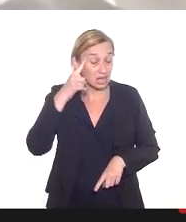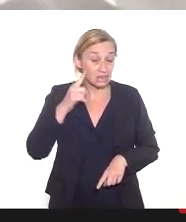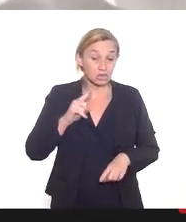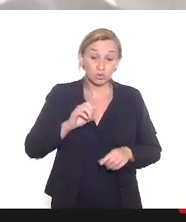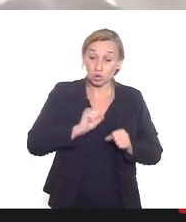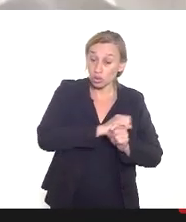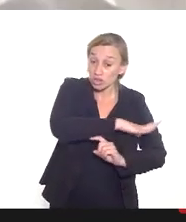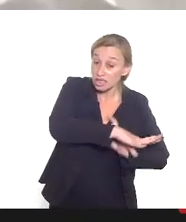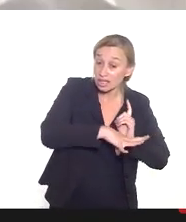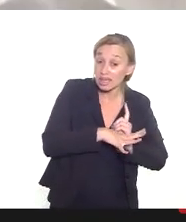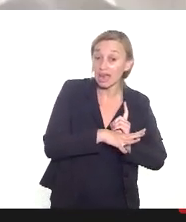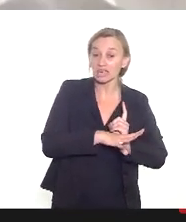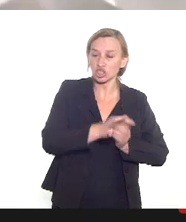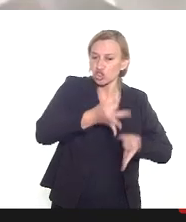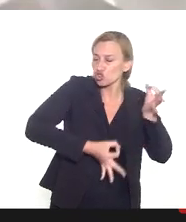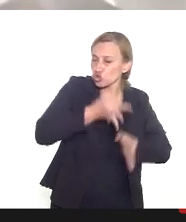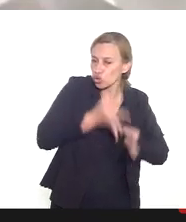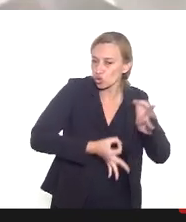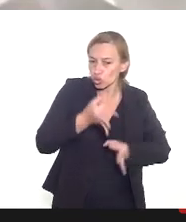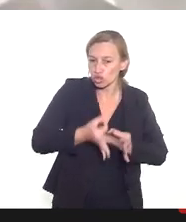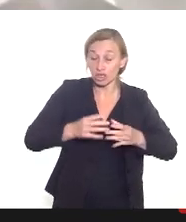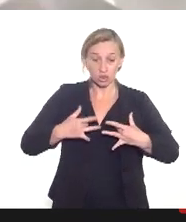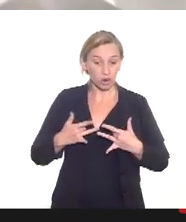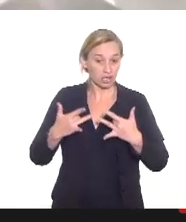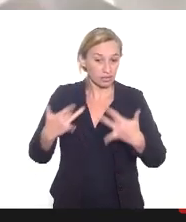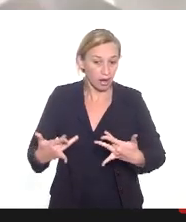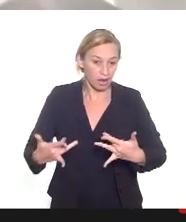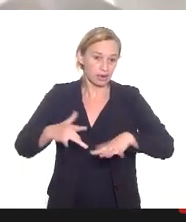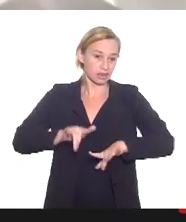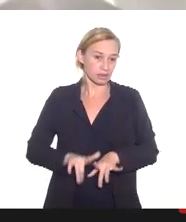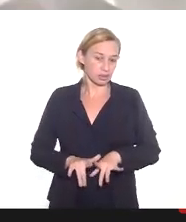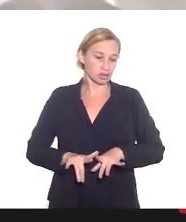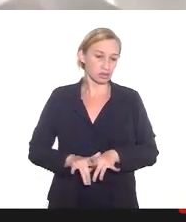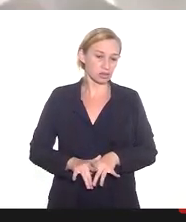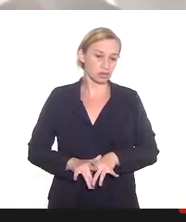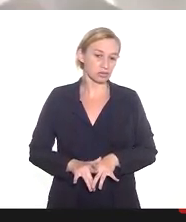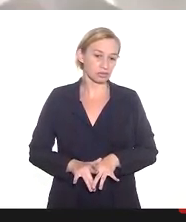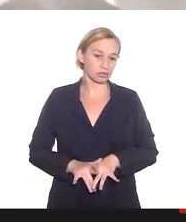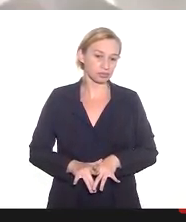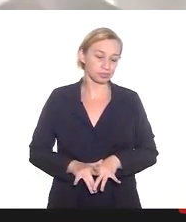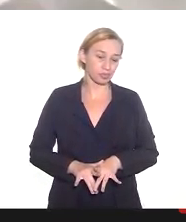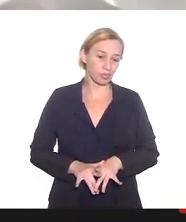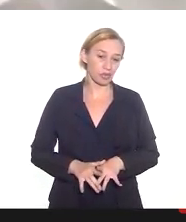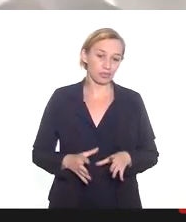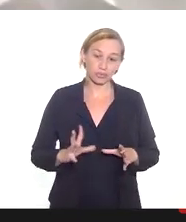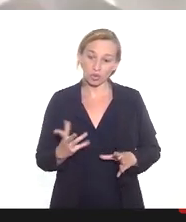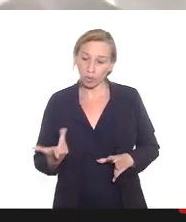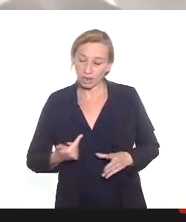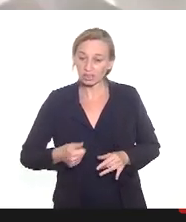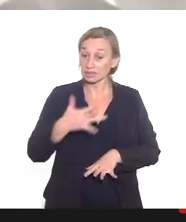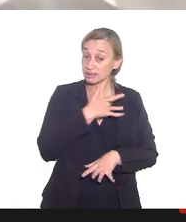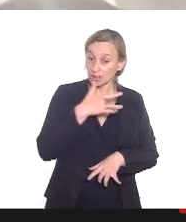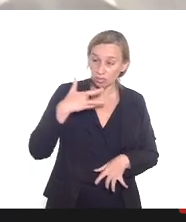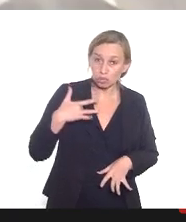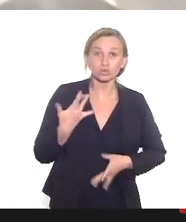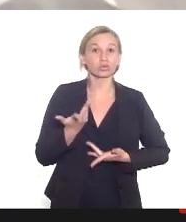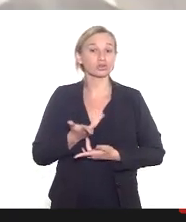a sociedade justa solidária e em condições adequadas de saúde